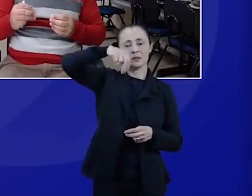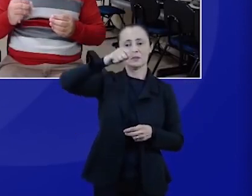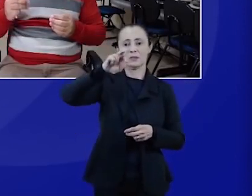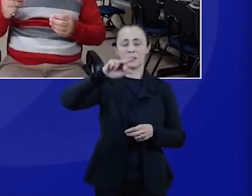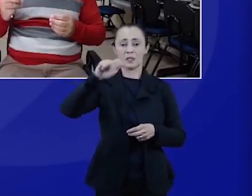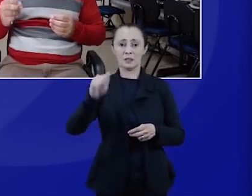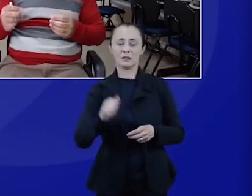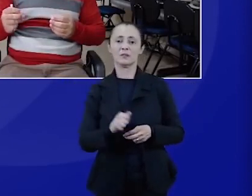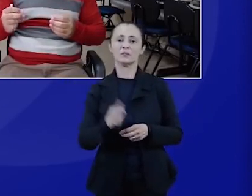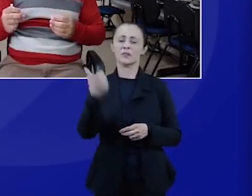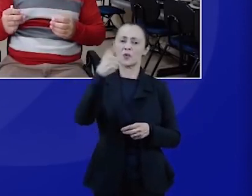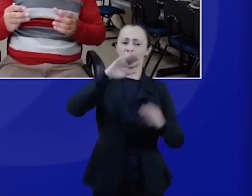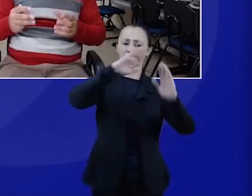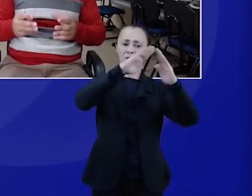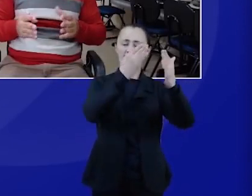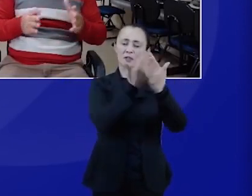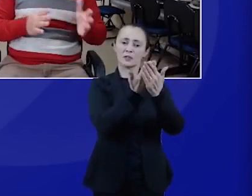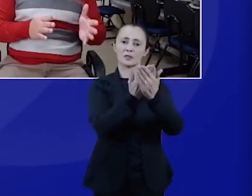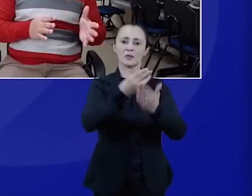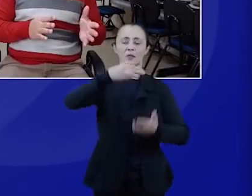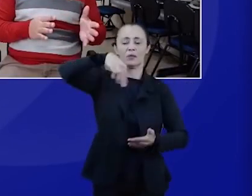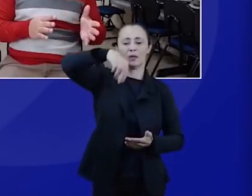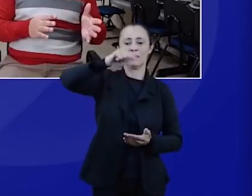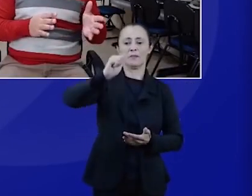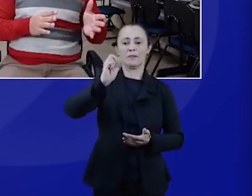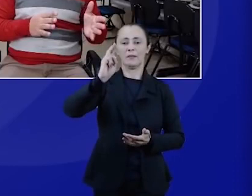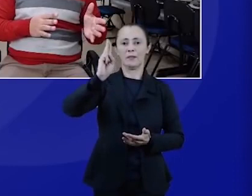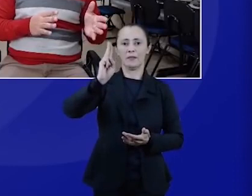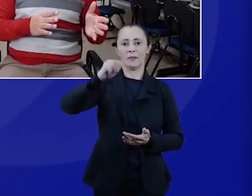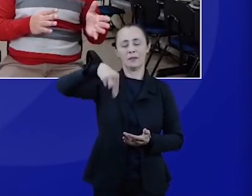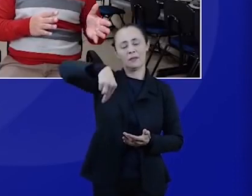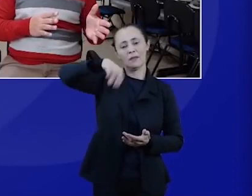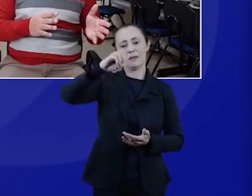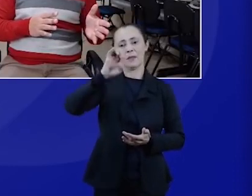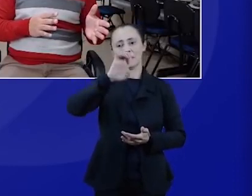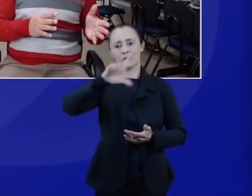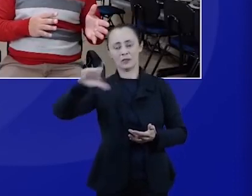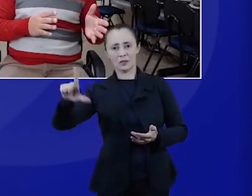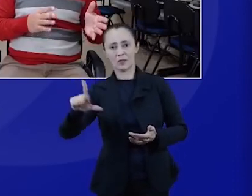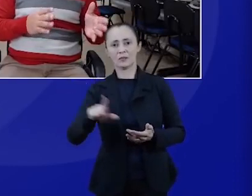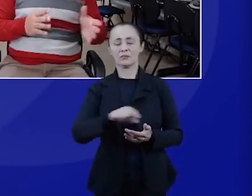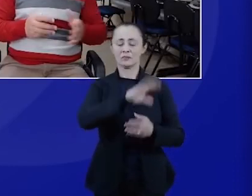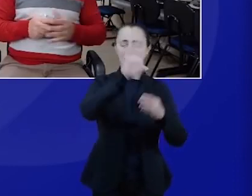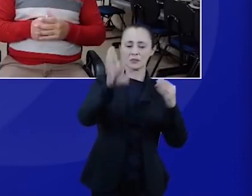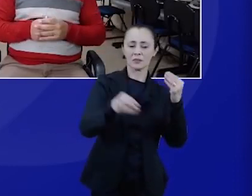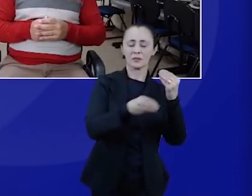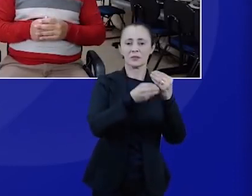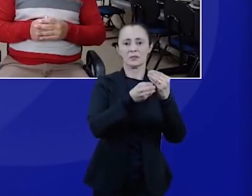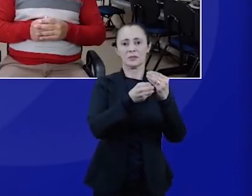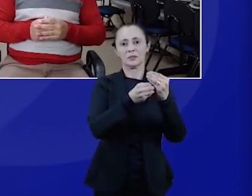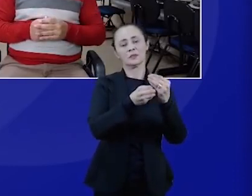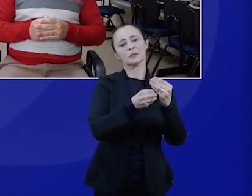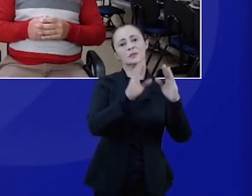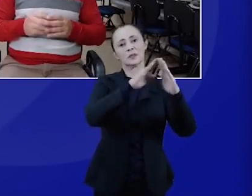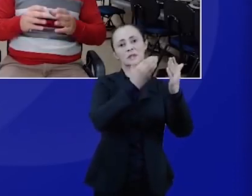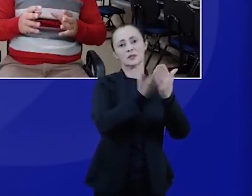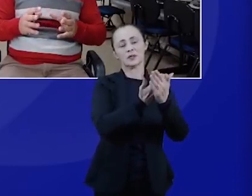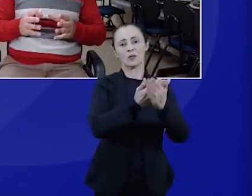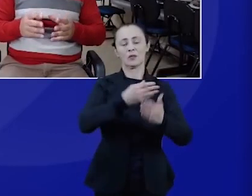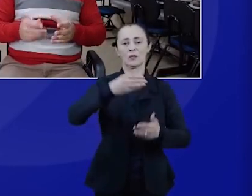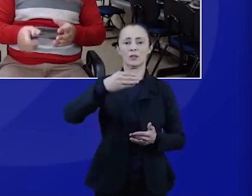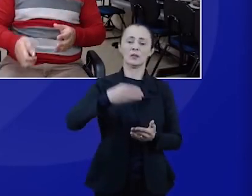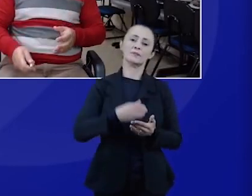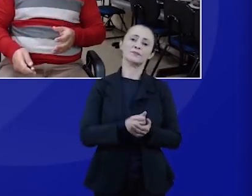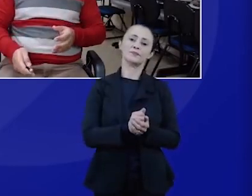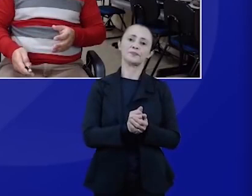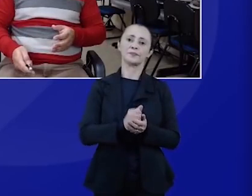Manuel Gonçalves, que hoje faz parte da Escola Municipal José do Patrocínio. Muito